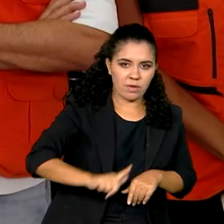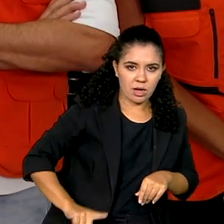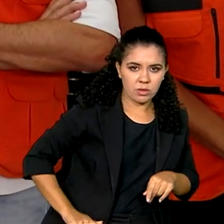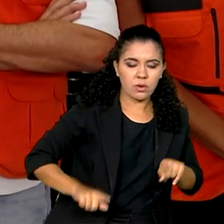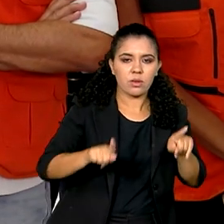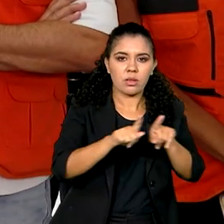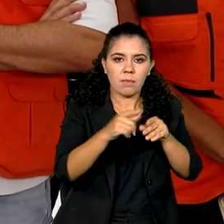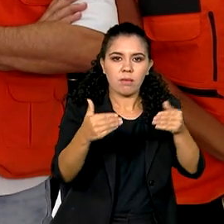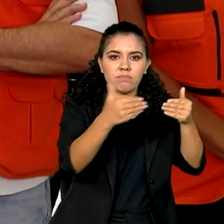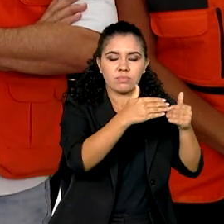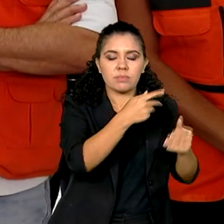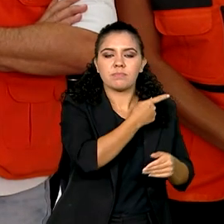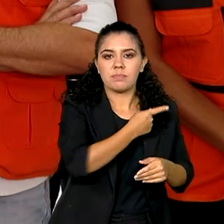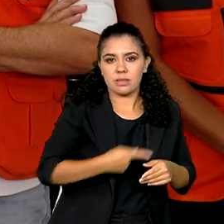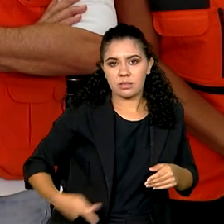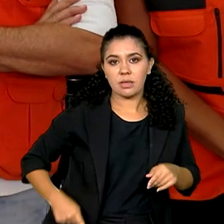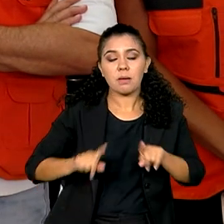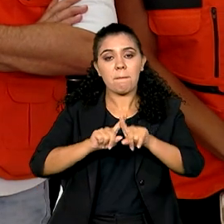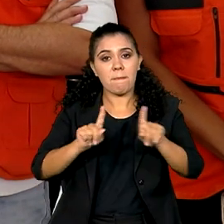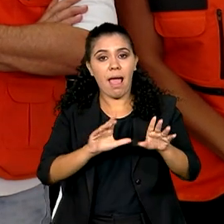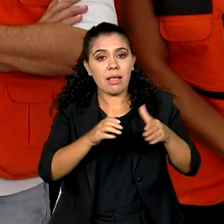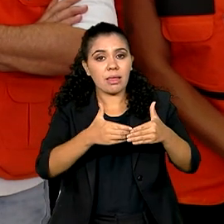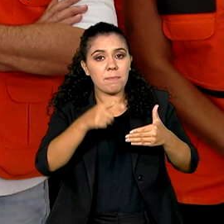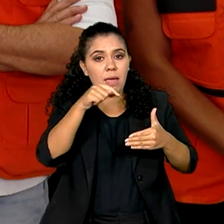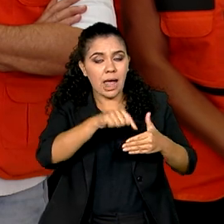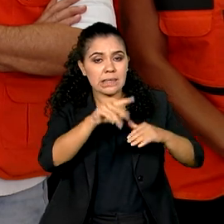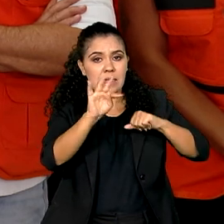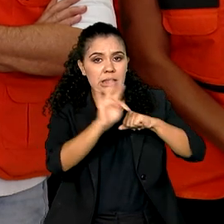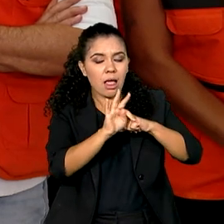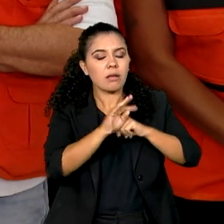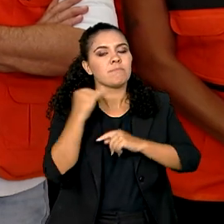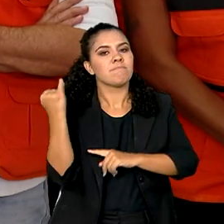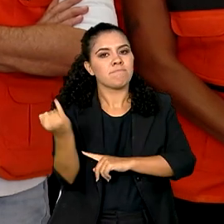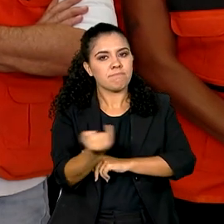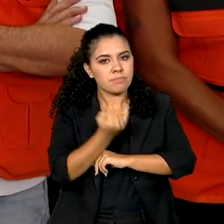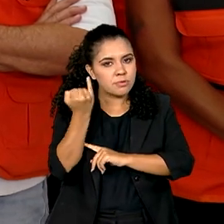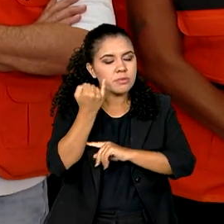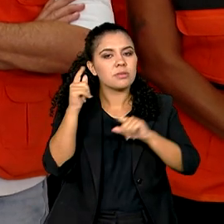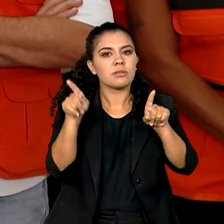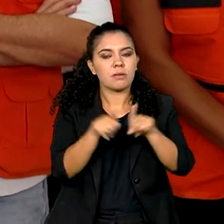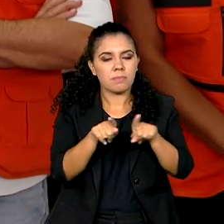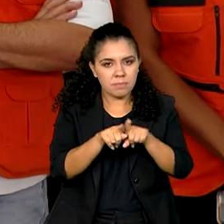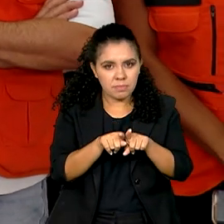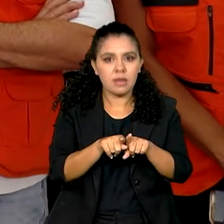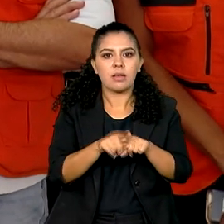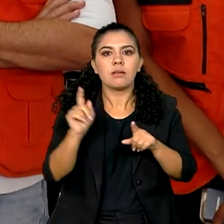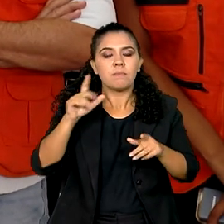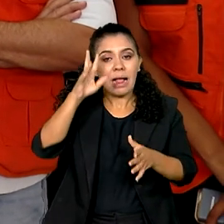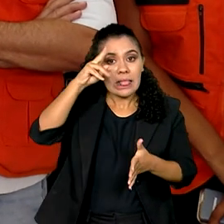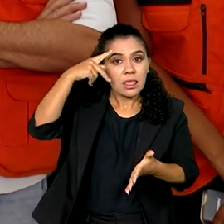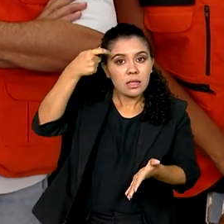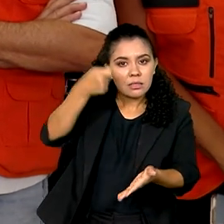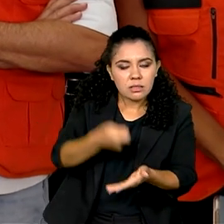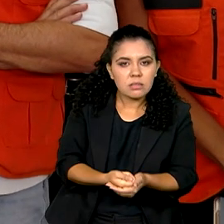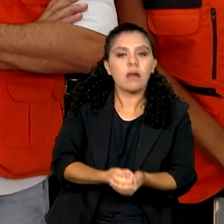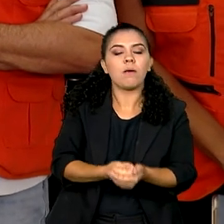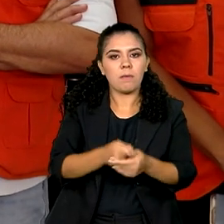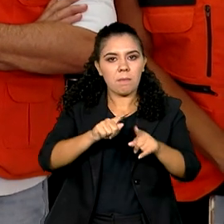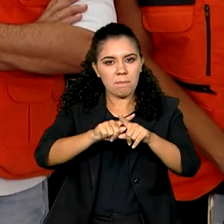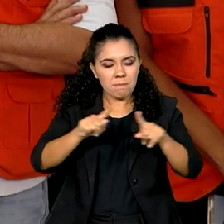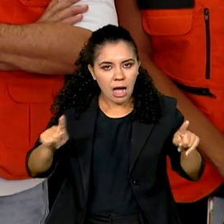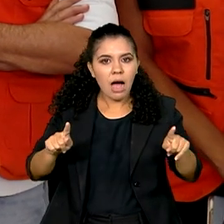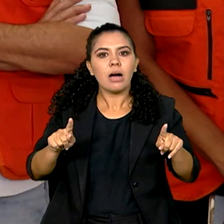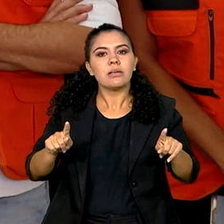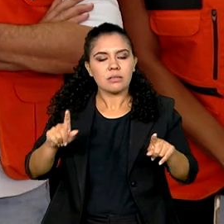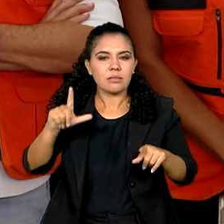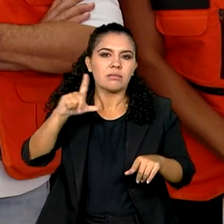técnicas, é fundamental para que a coisa verdadeiramente ande. A gente sabe que às vezes em cima as decisões são tomadas, mas quando vai descendo há